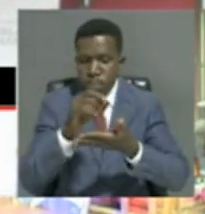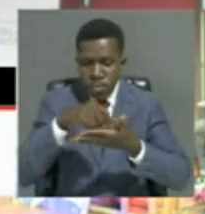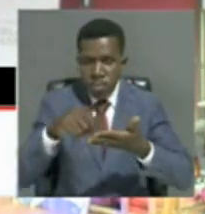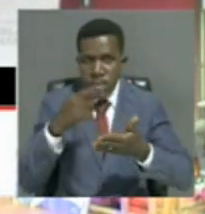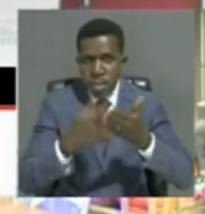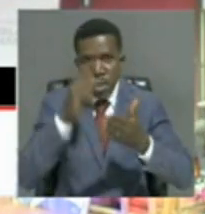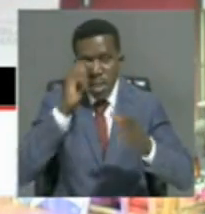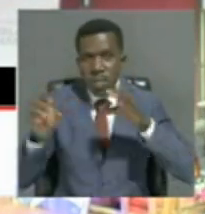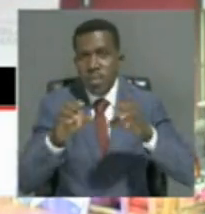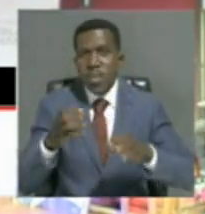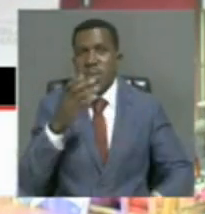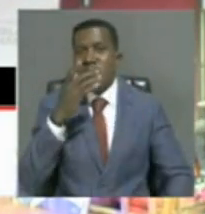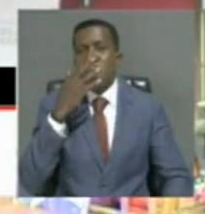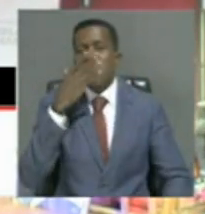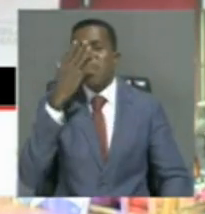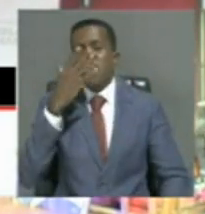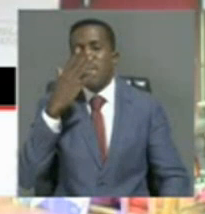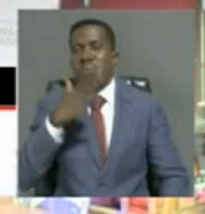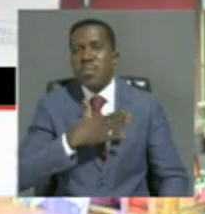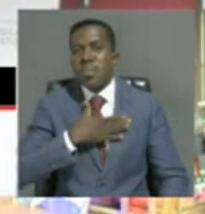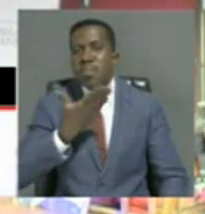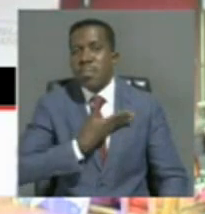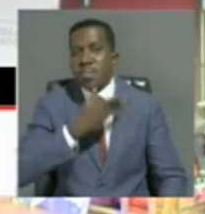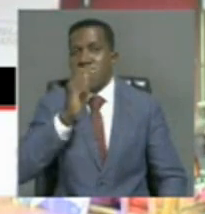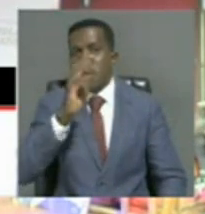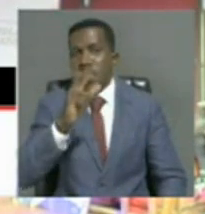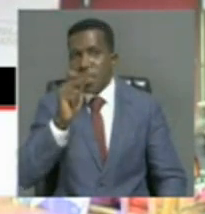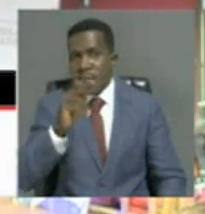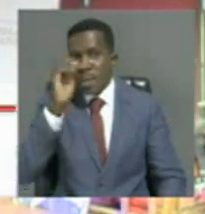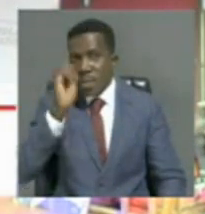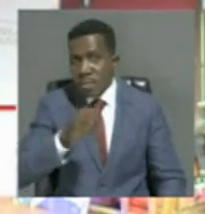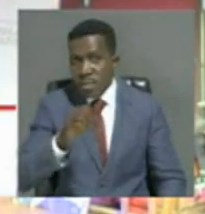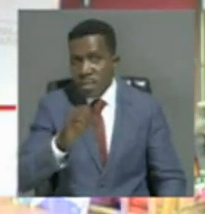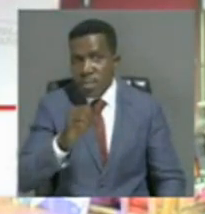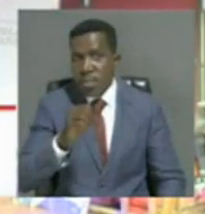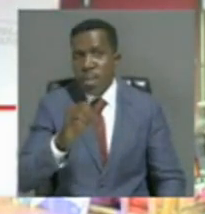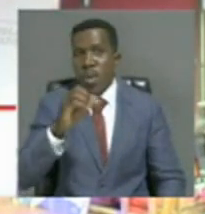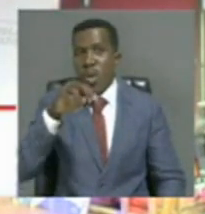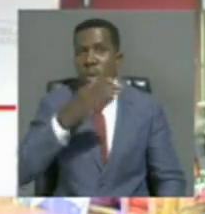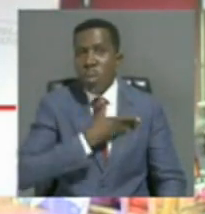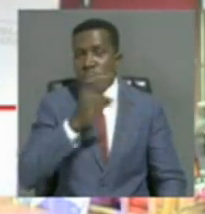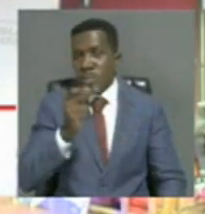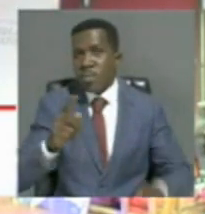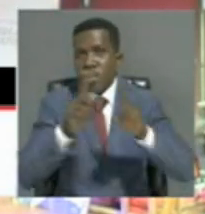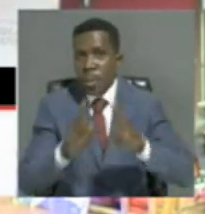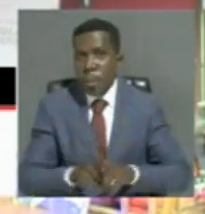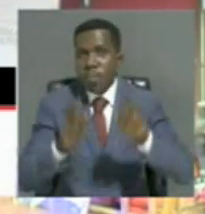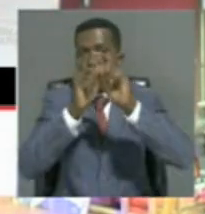Quem Me Der Ser Onda, não é? E ouvimos por todo lado o poema transformado em canção, Os Meninos do Ambo.